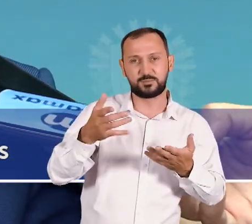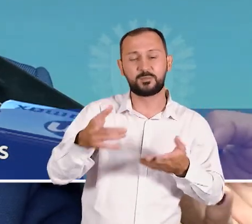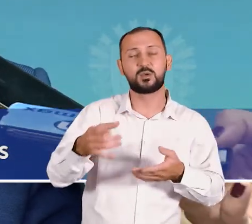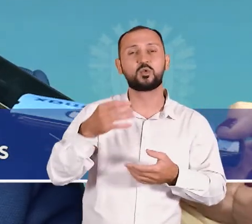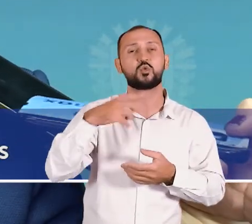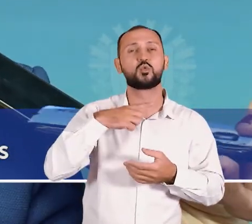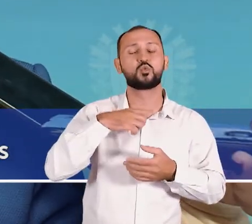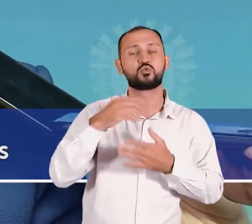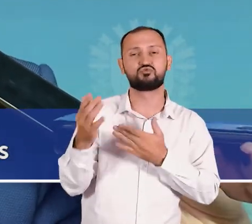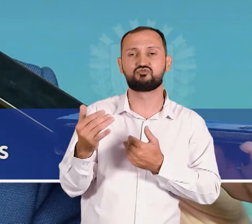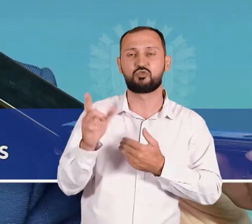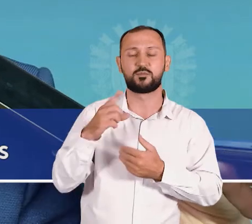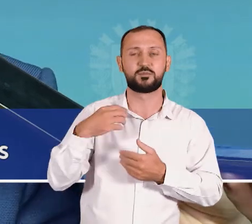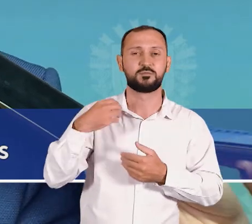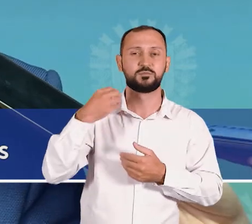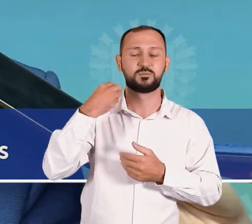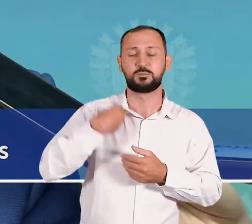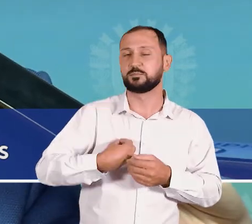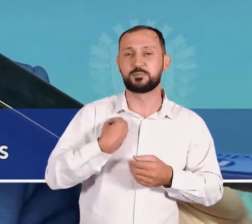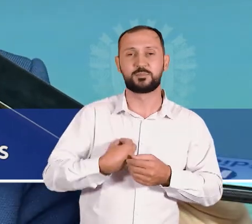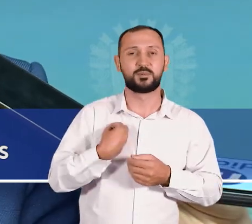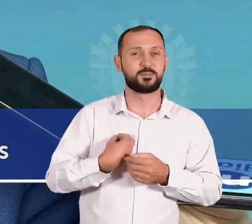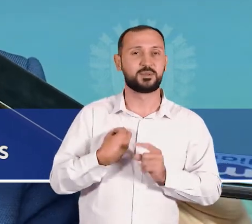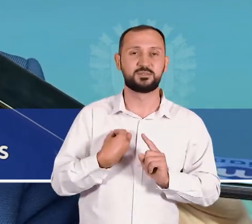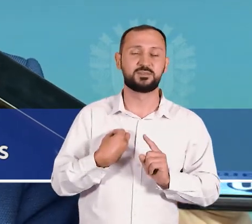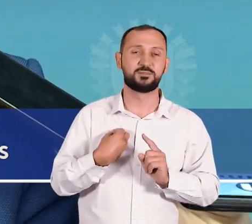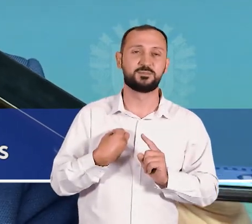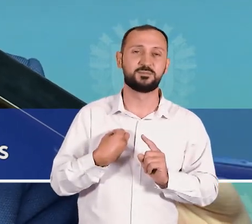esse jovem não experimente e não participe